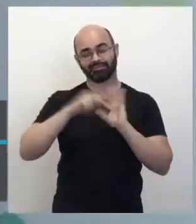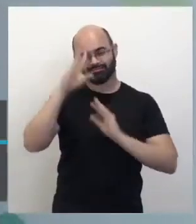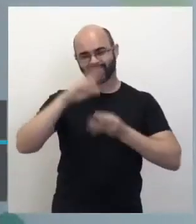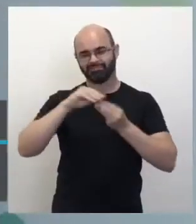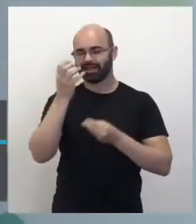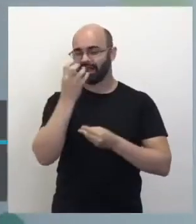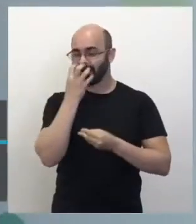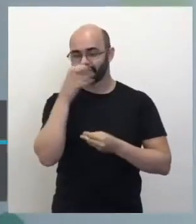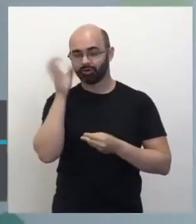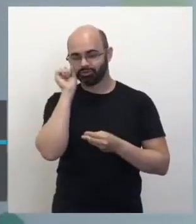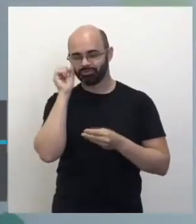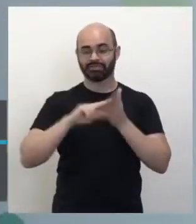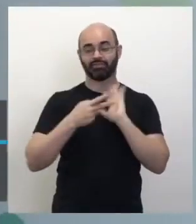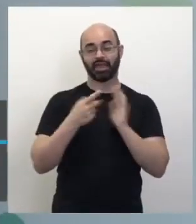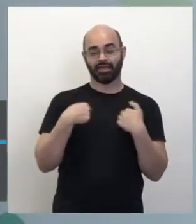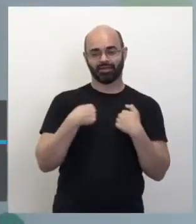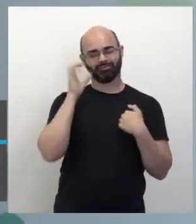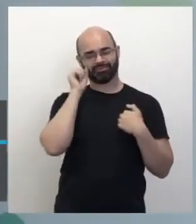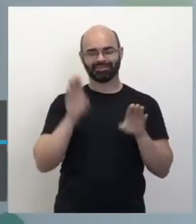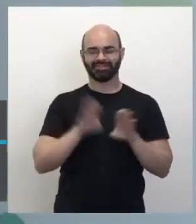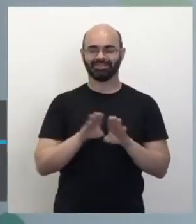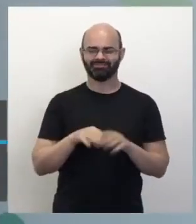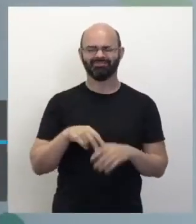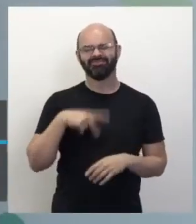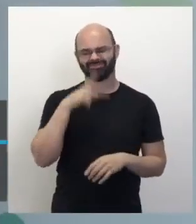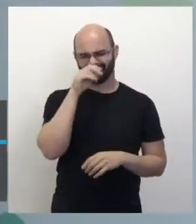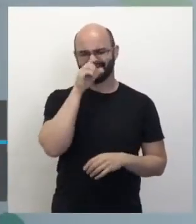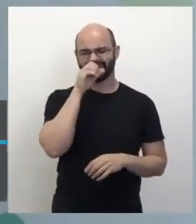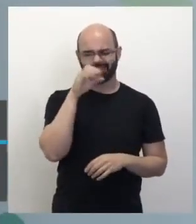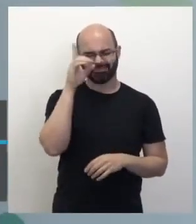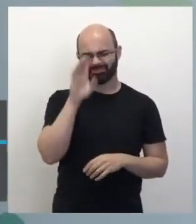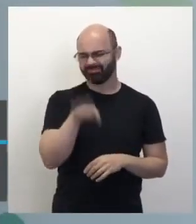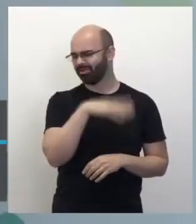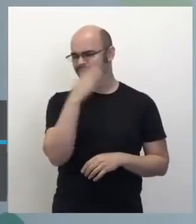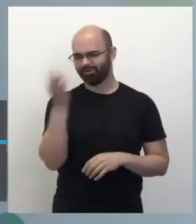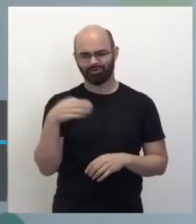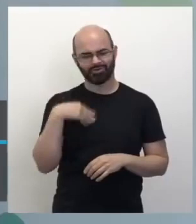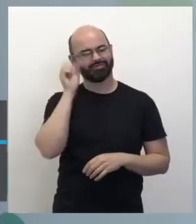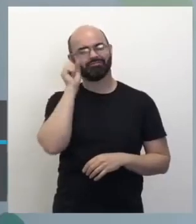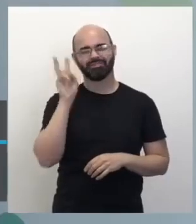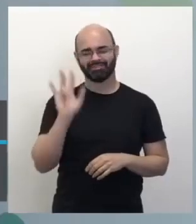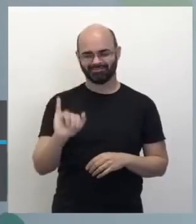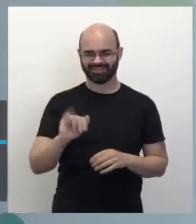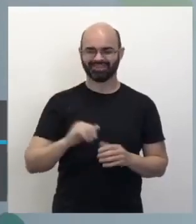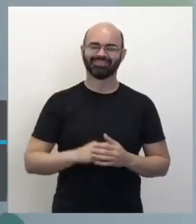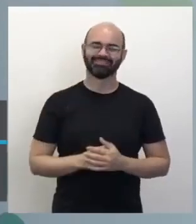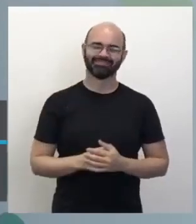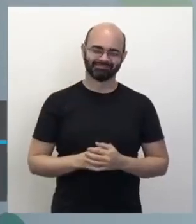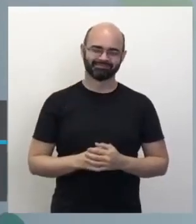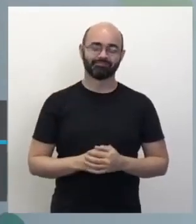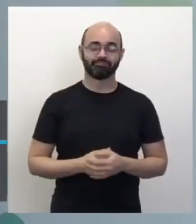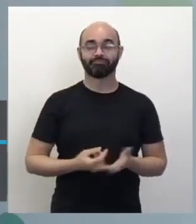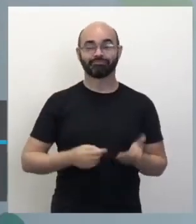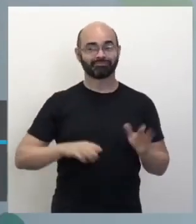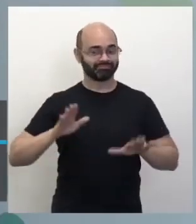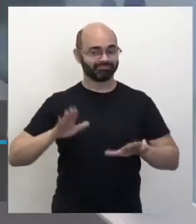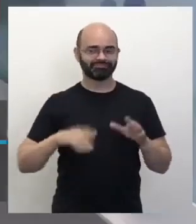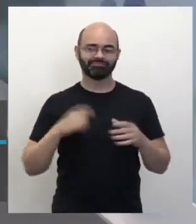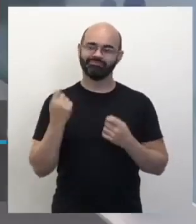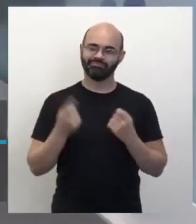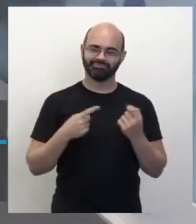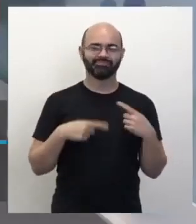weekend. É meio igual a gente, né? Eu também acho que eu vou dormir o fim de semana inteiro. I'm going to sleep all the weekend. Depende, né? Porque às vezes também tem